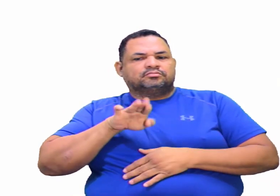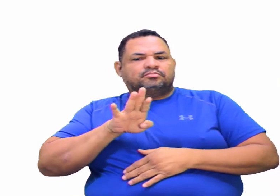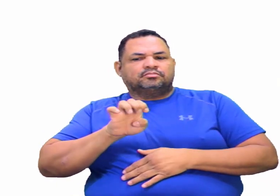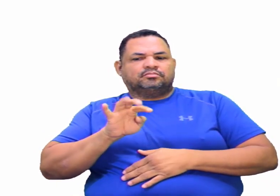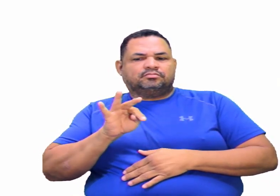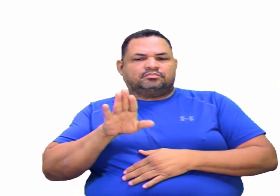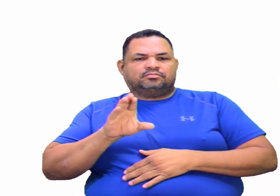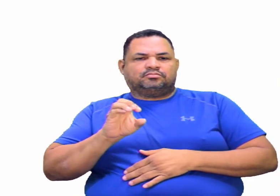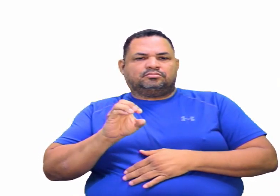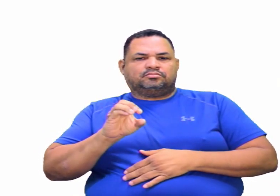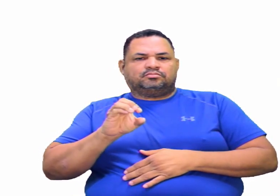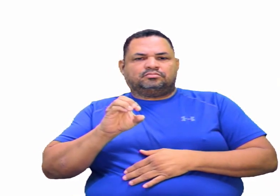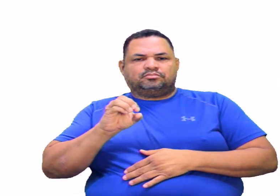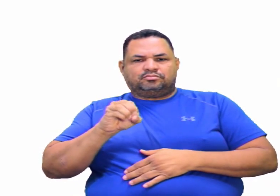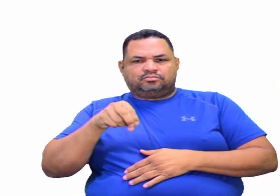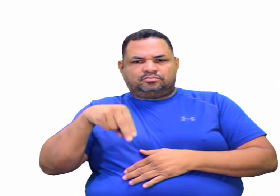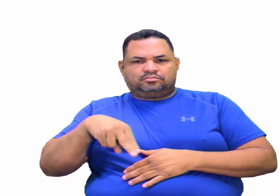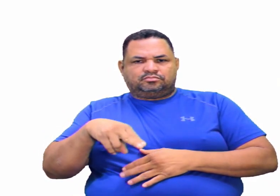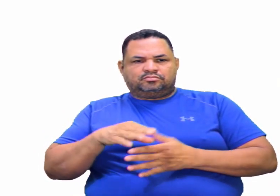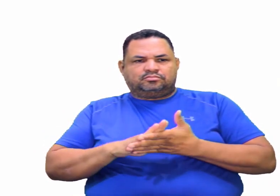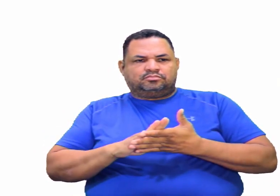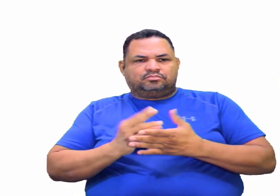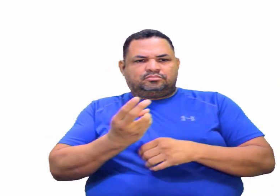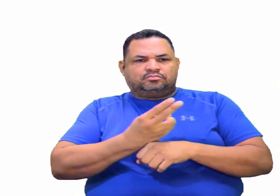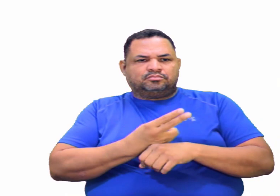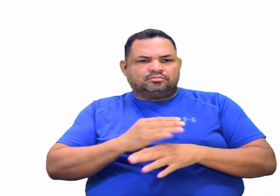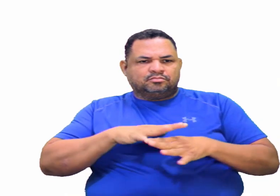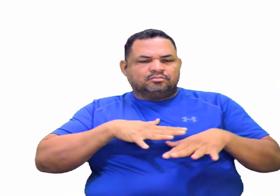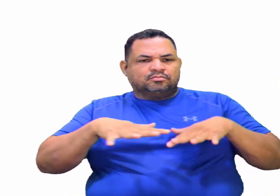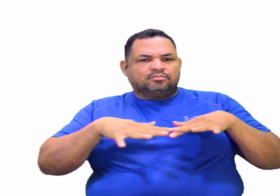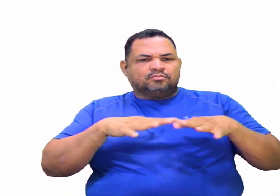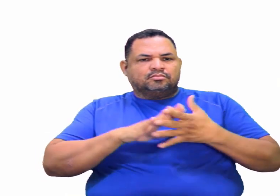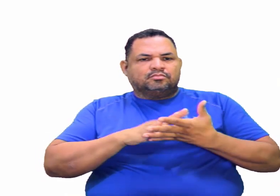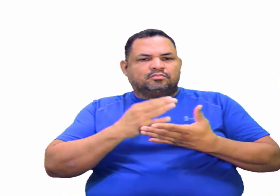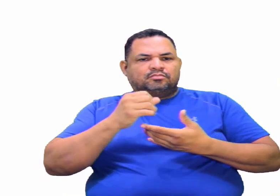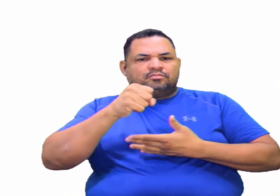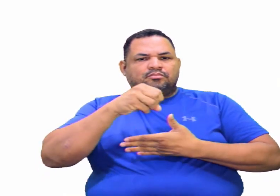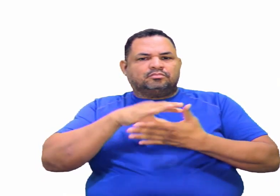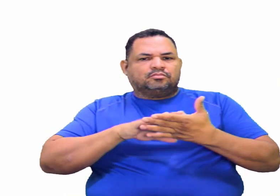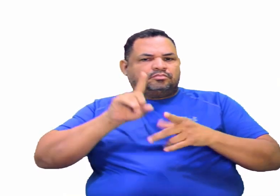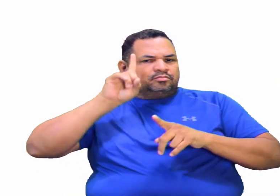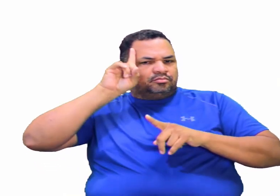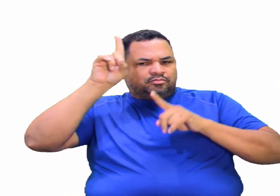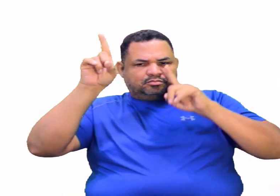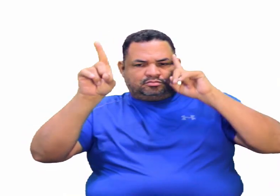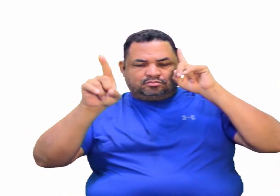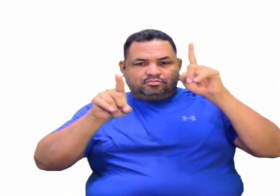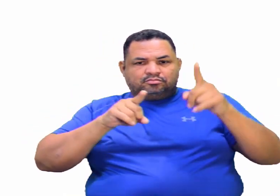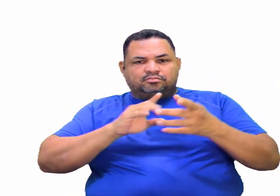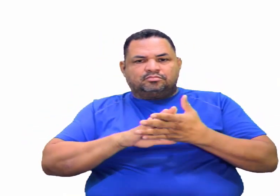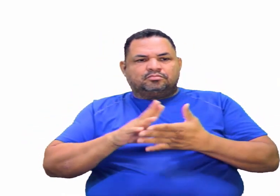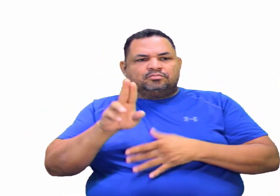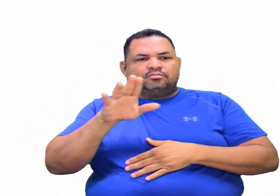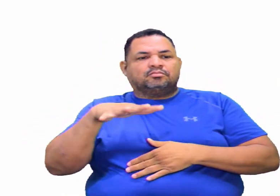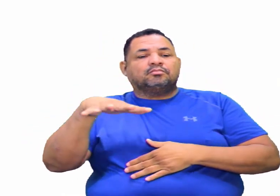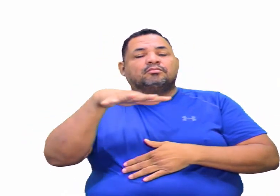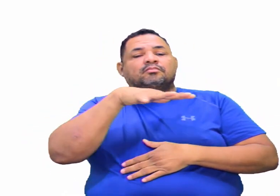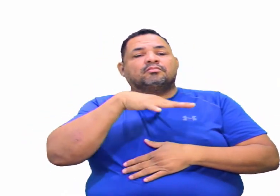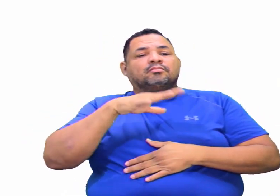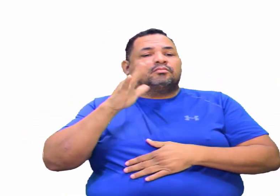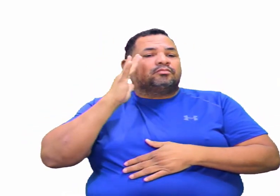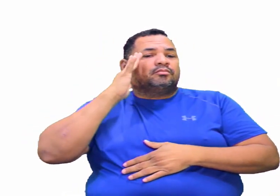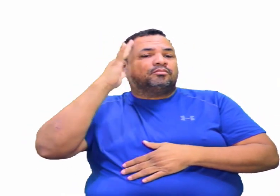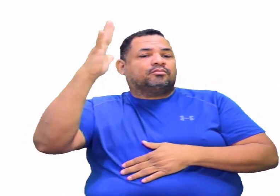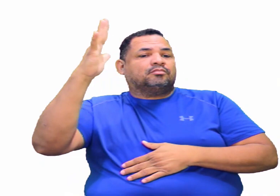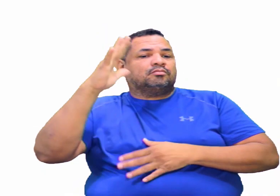André Breton, que buscava manifestar na atividade criativa o universo